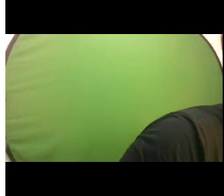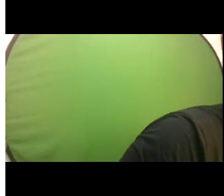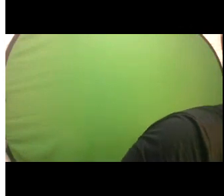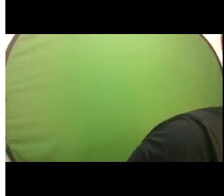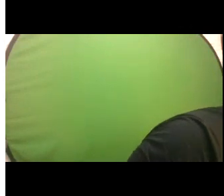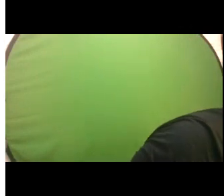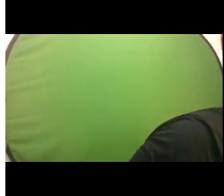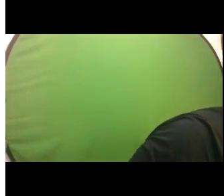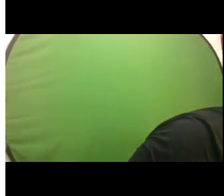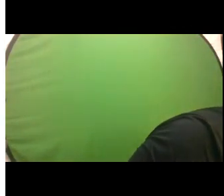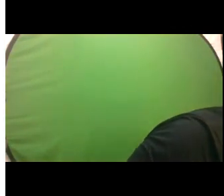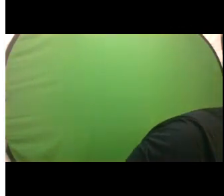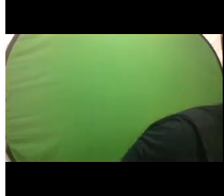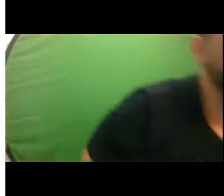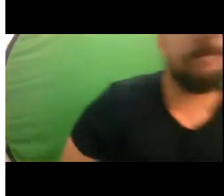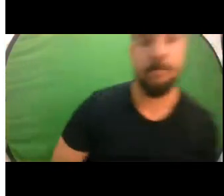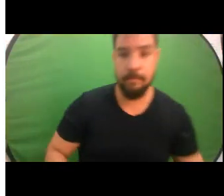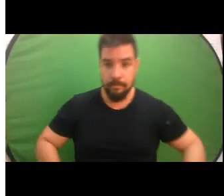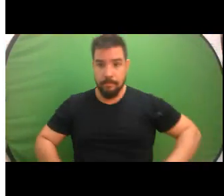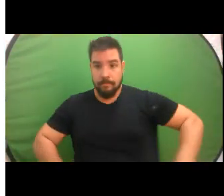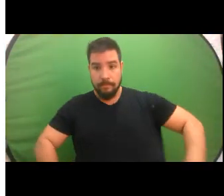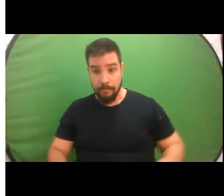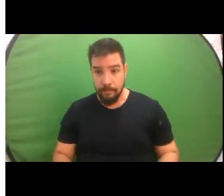Parece que melhorou, Isaac.